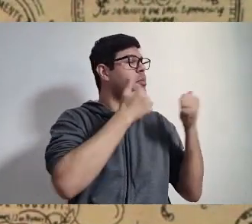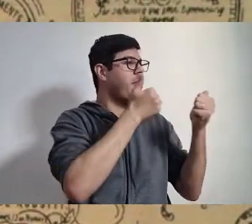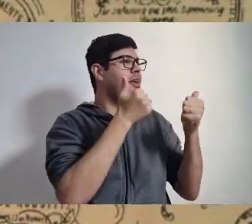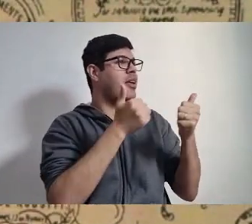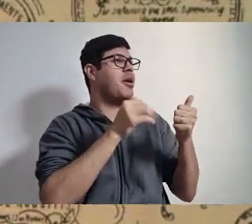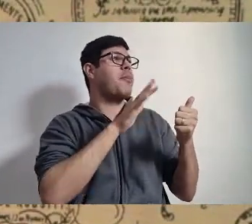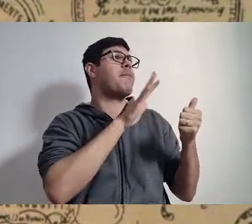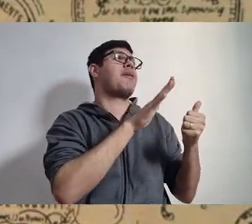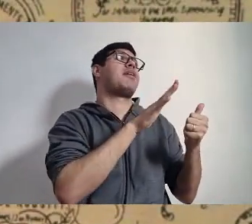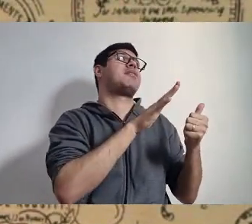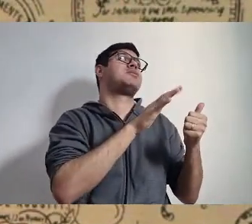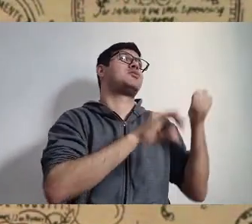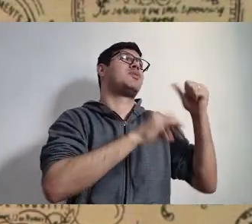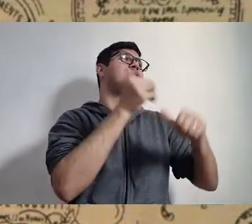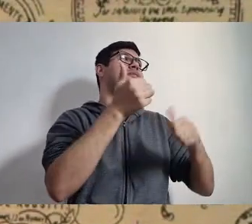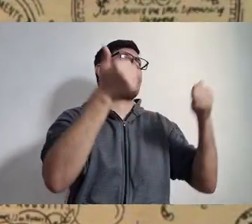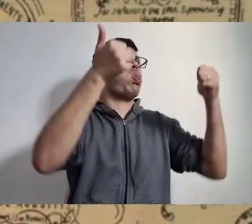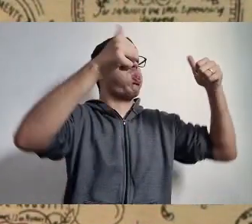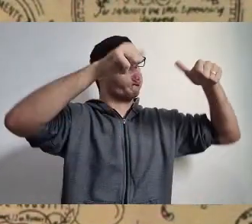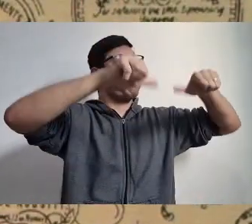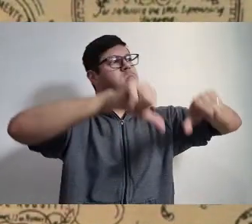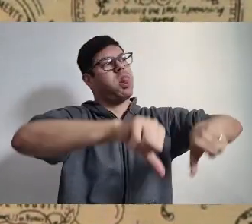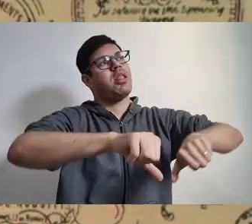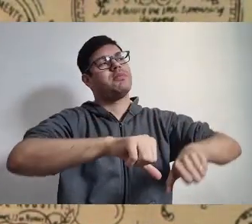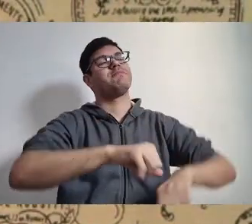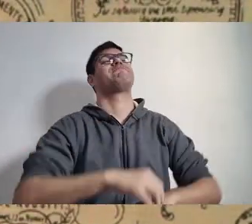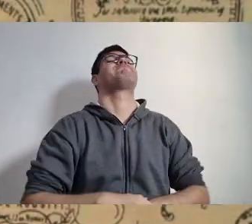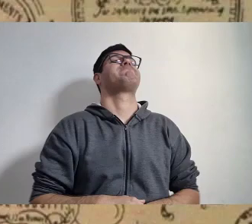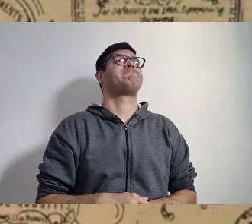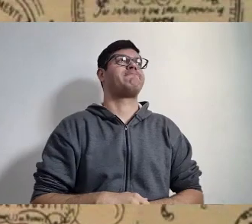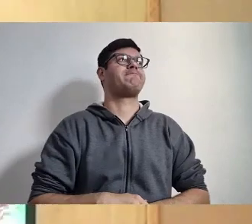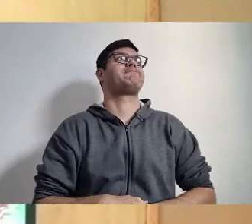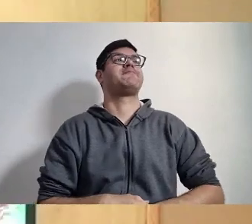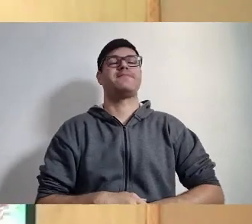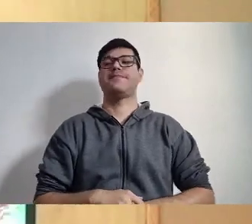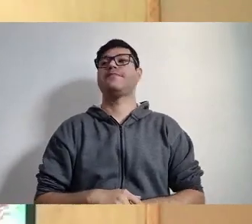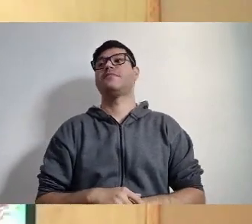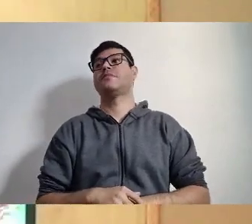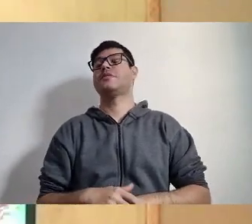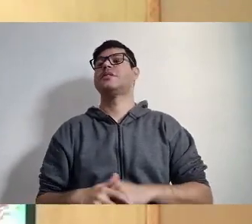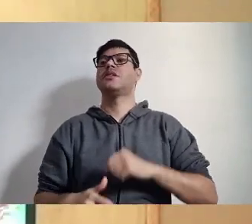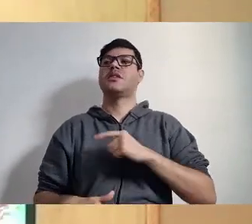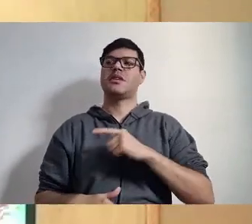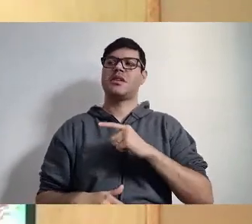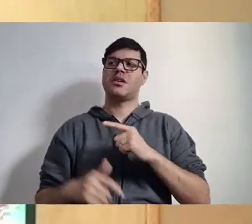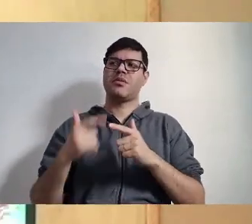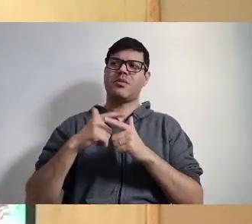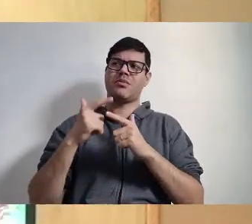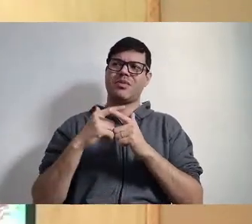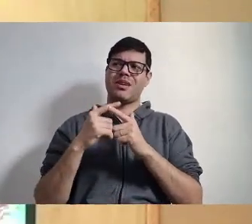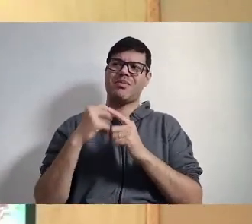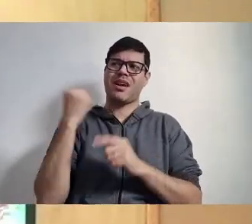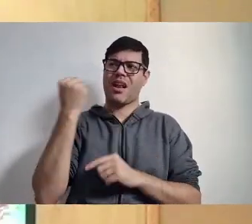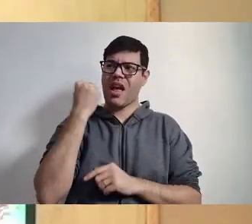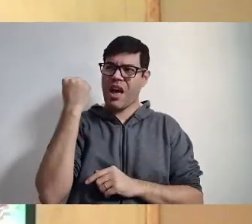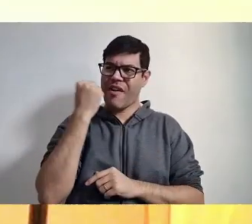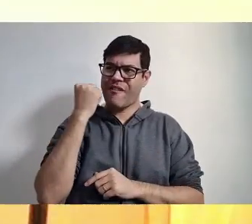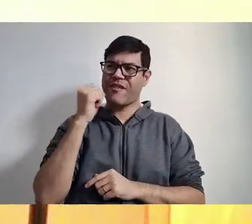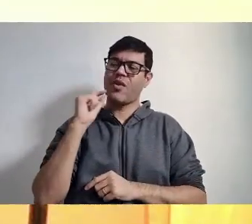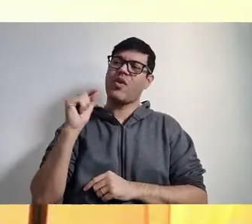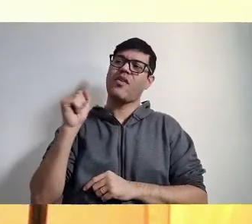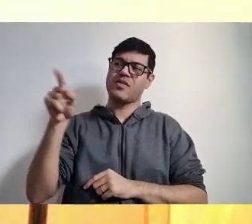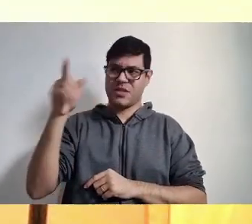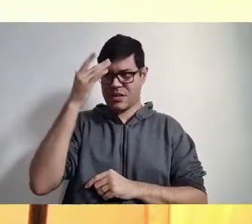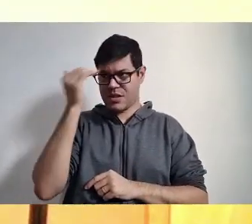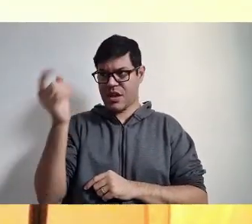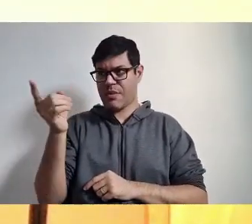que não tem uma qualidade, você vai acabar com o seu veículo. Aí tem uma outra agravante, e eu acho que você deve saber,